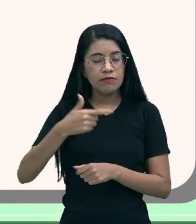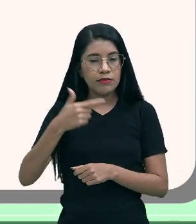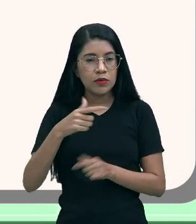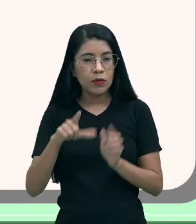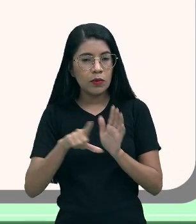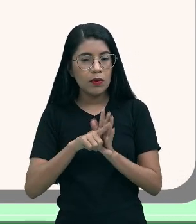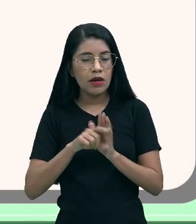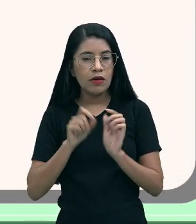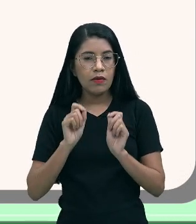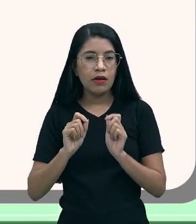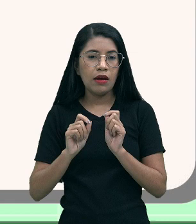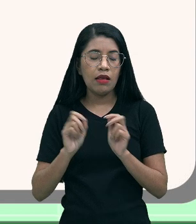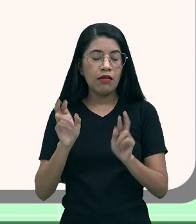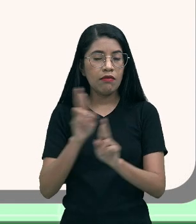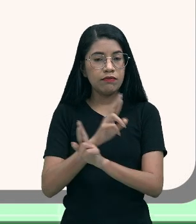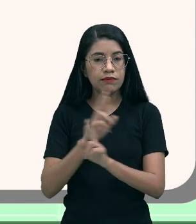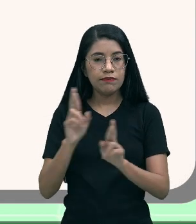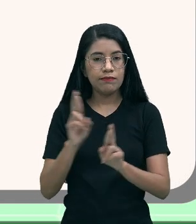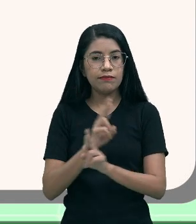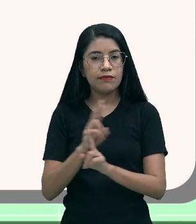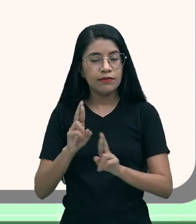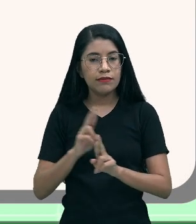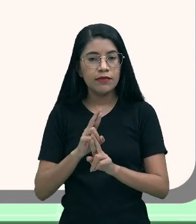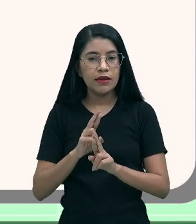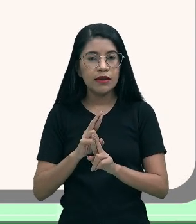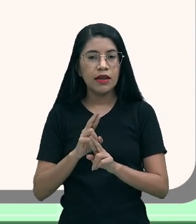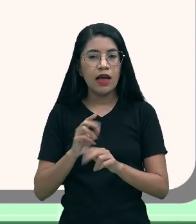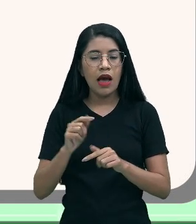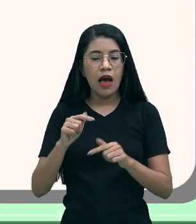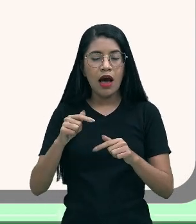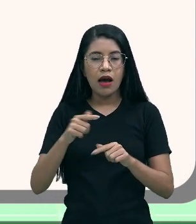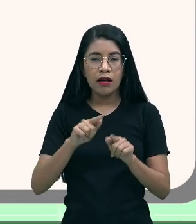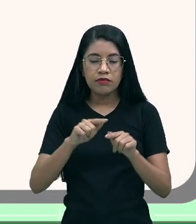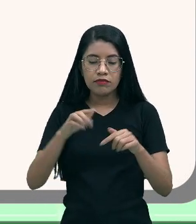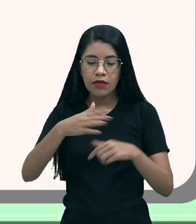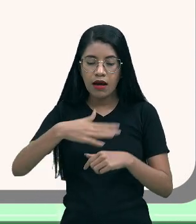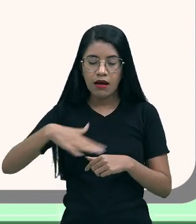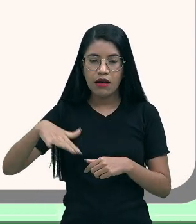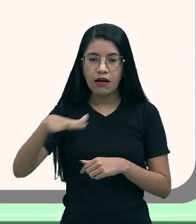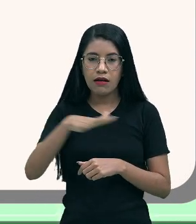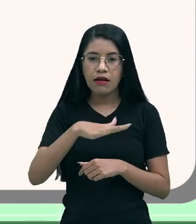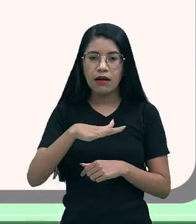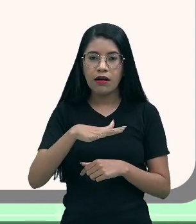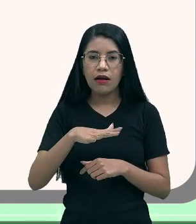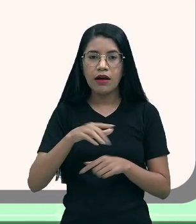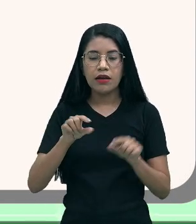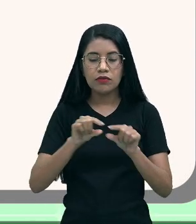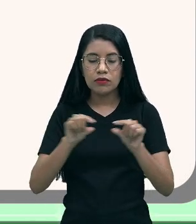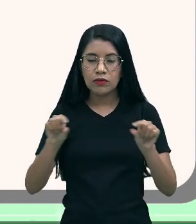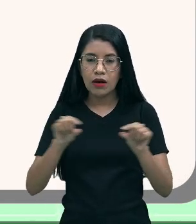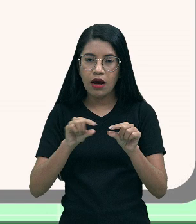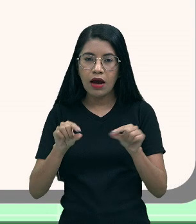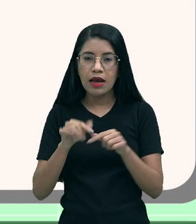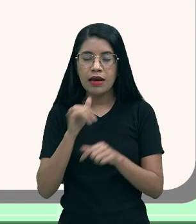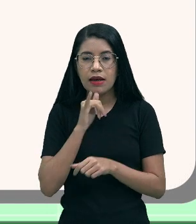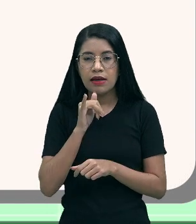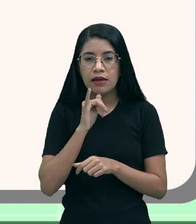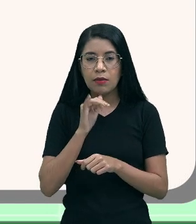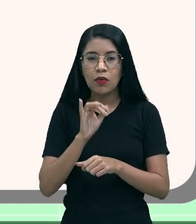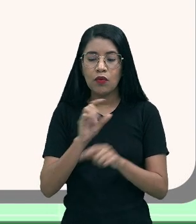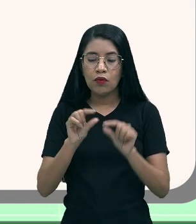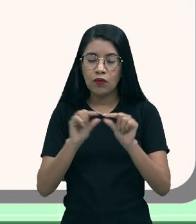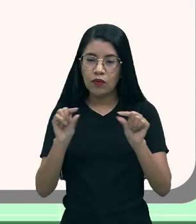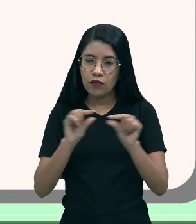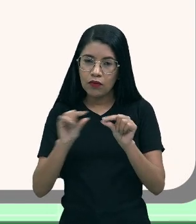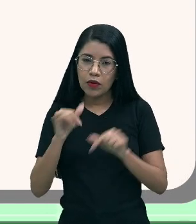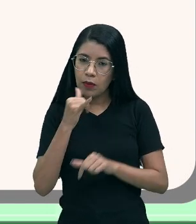procurar relacionar os fatores geométricos do condutor, no caso, a maioria dos condutores como fios elétricos. Então,